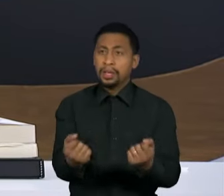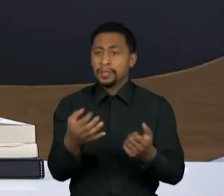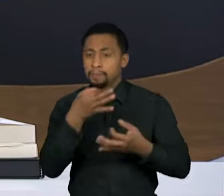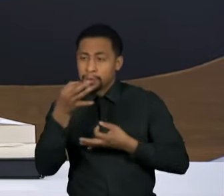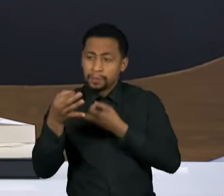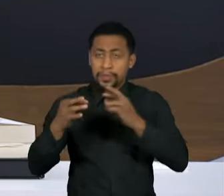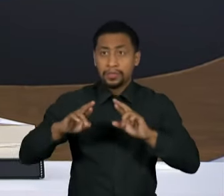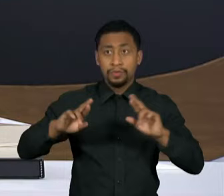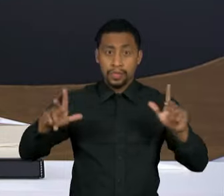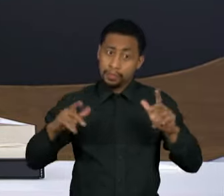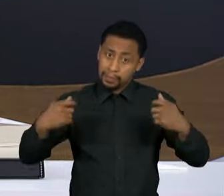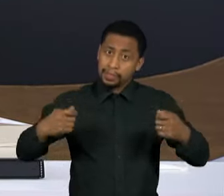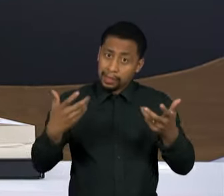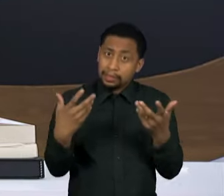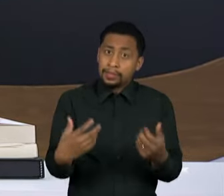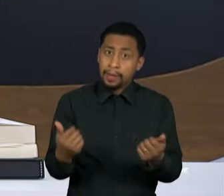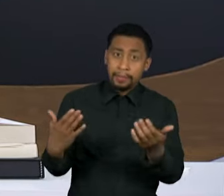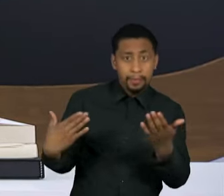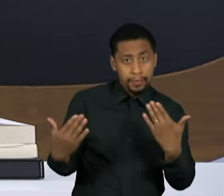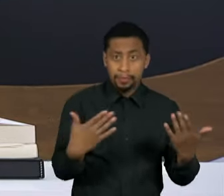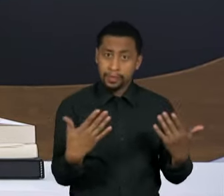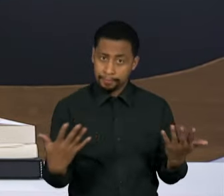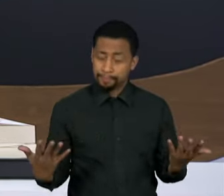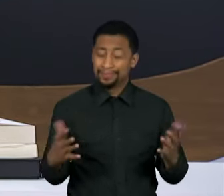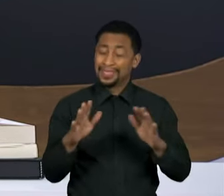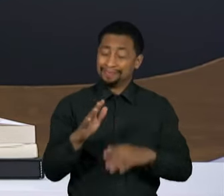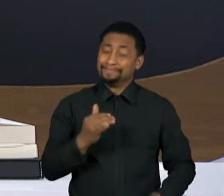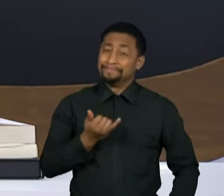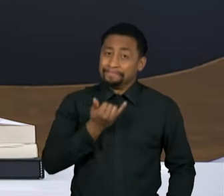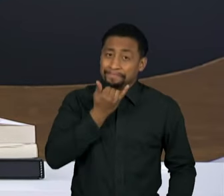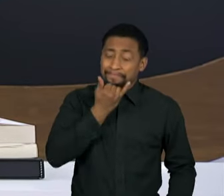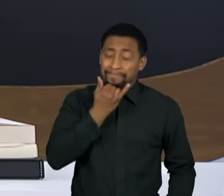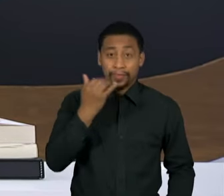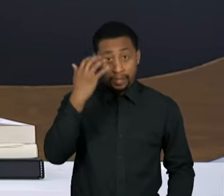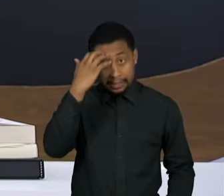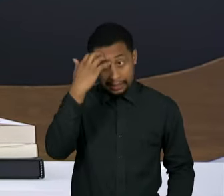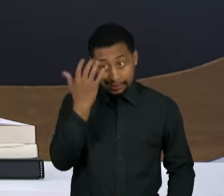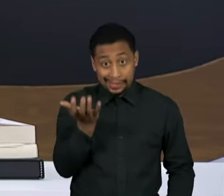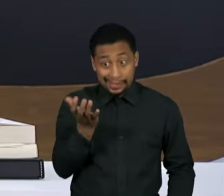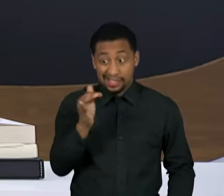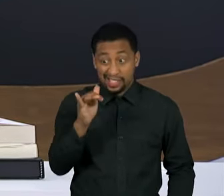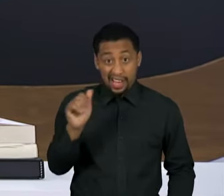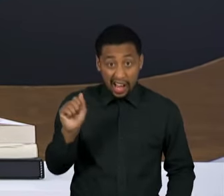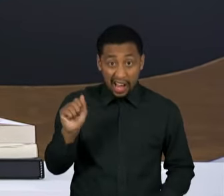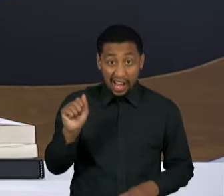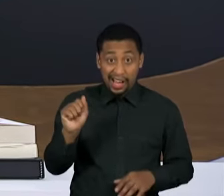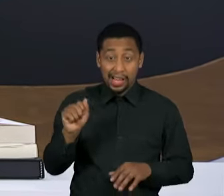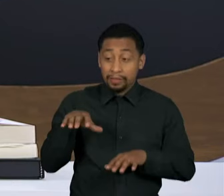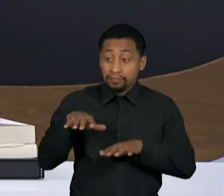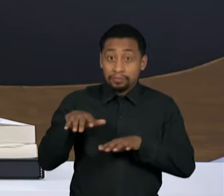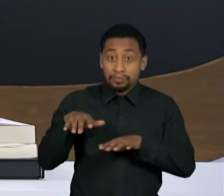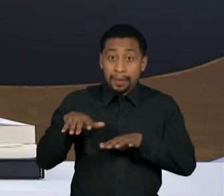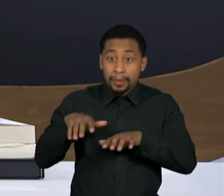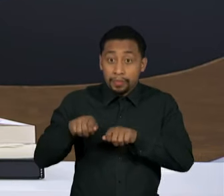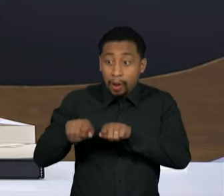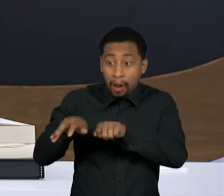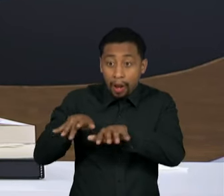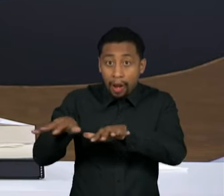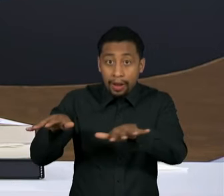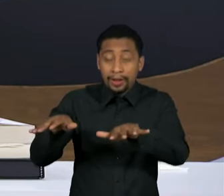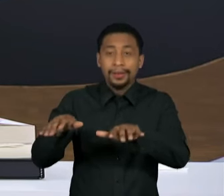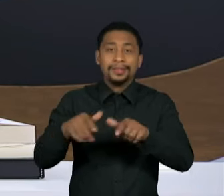pensam diferente. Mas, ao mesmo tempo, a gente vive uma realidade que a inteligência artificial avança e pega esses poucos empregos e já